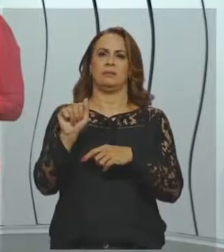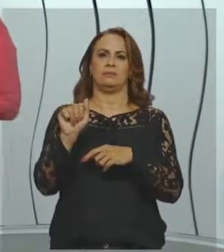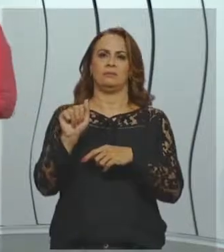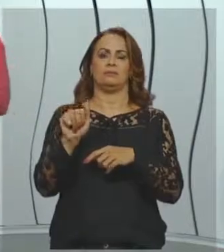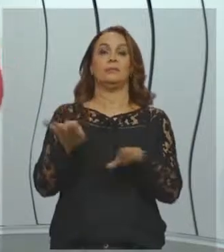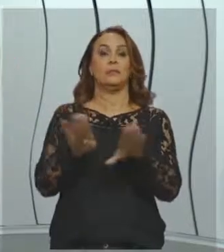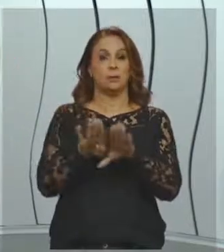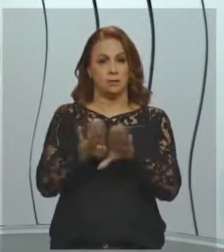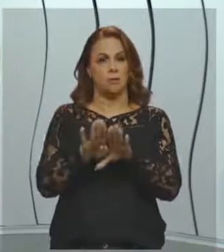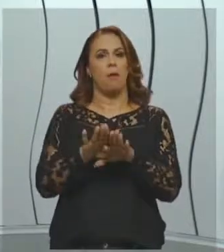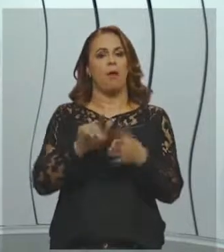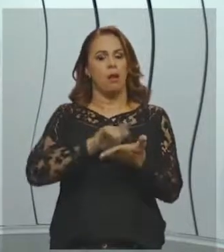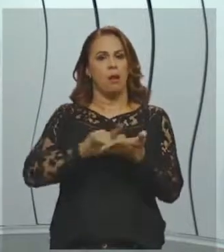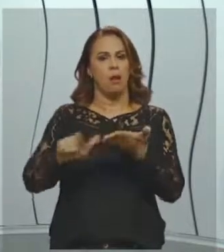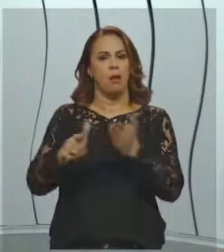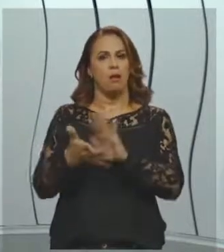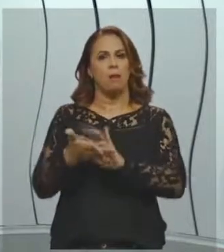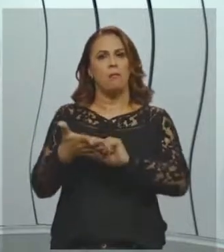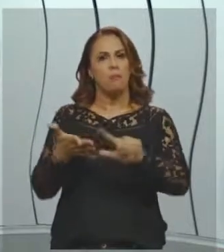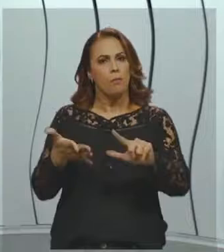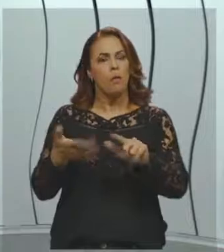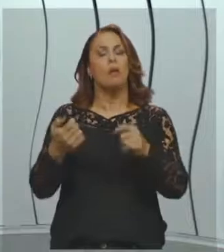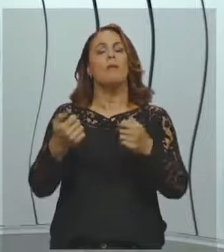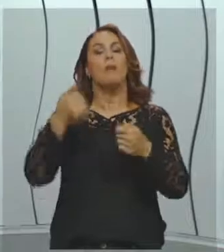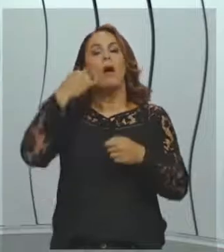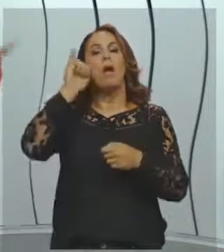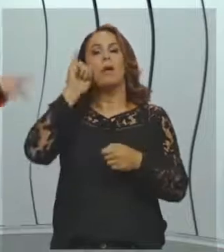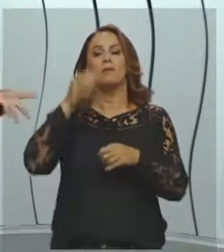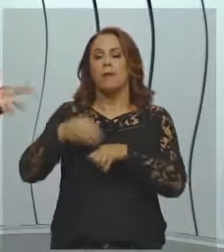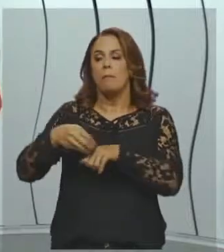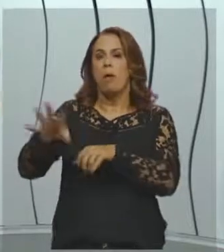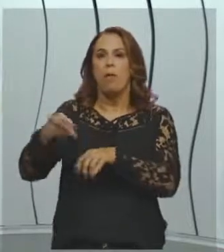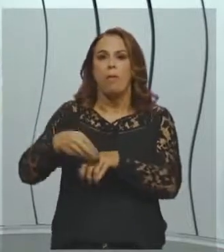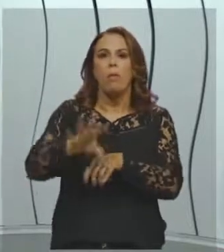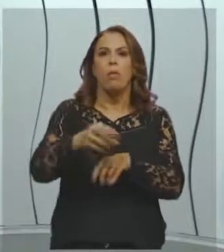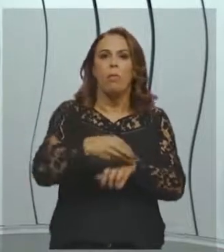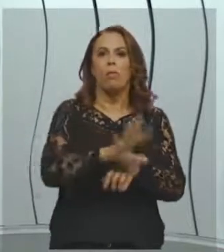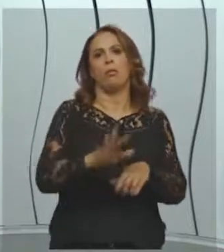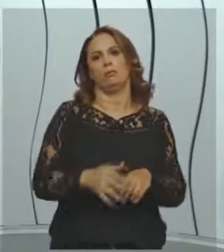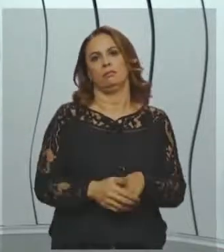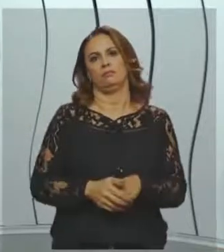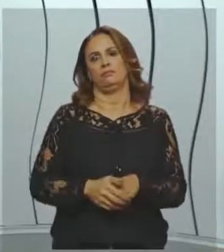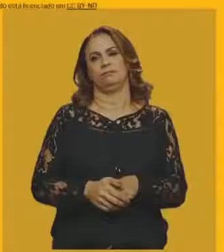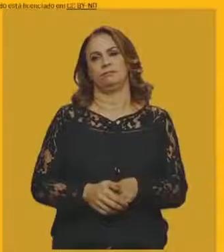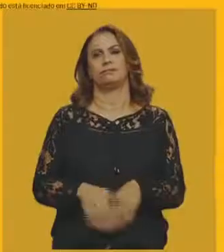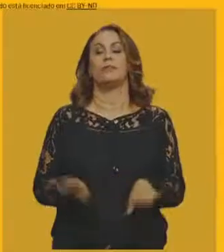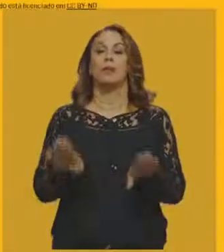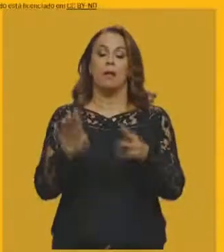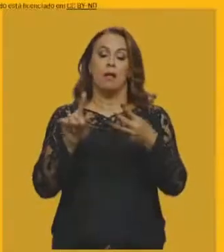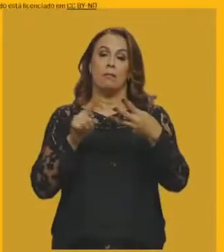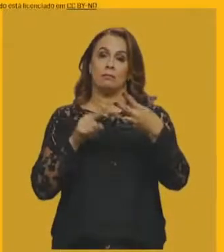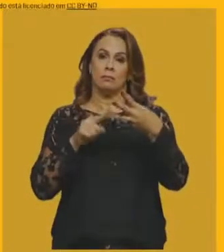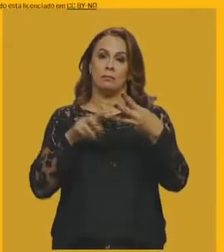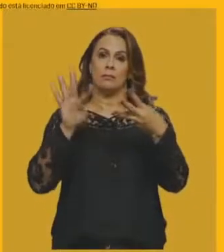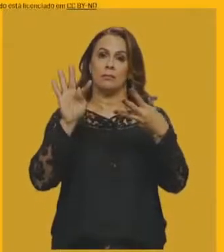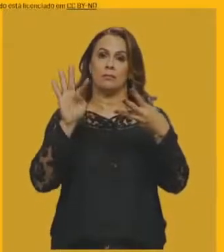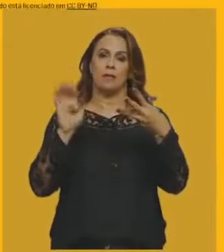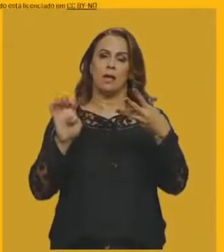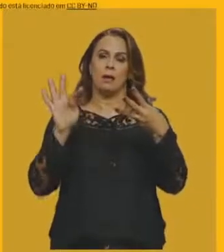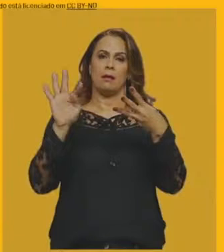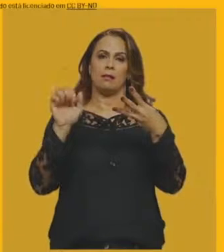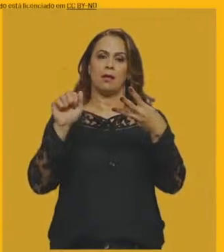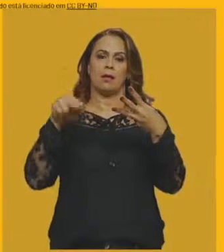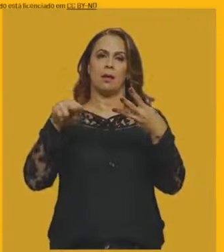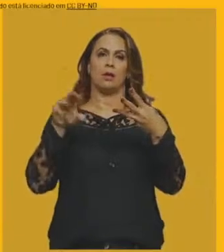outras pessoas. Uma outra doença que você também já ouviu falar é o tétano. O tétano, né, é